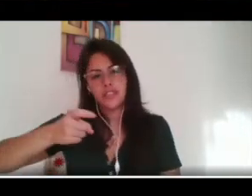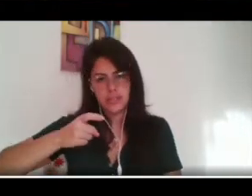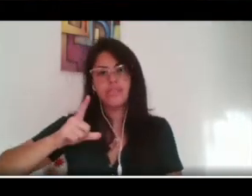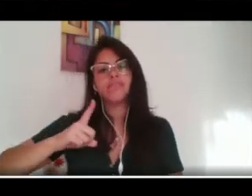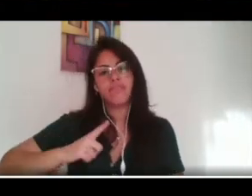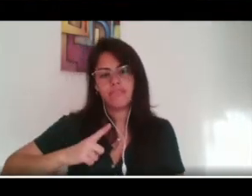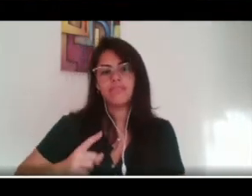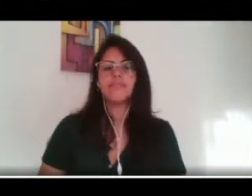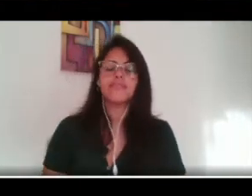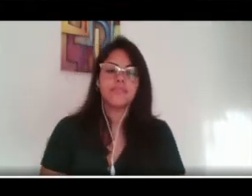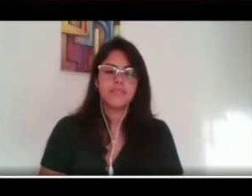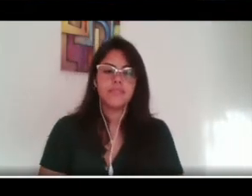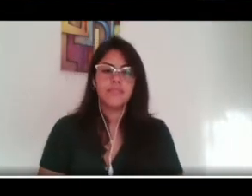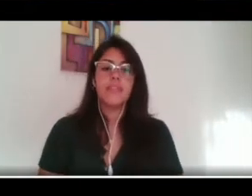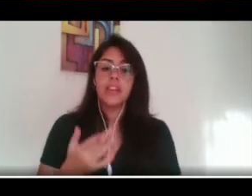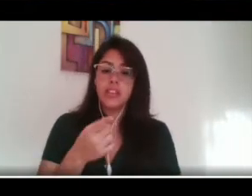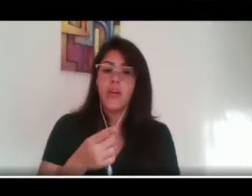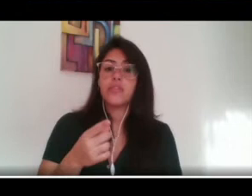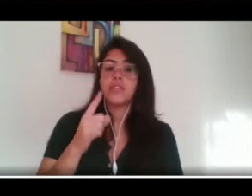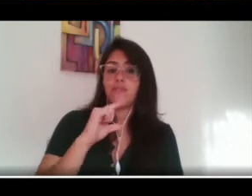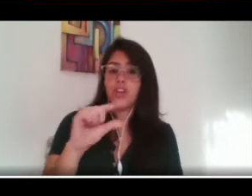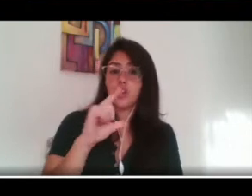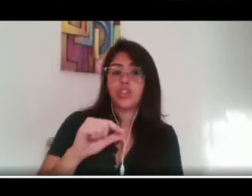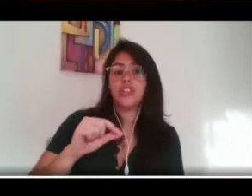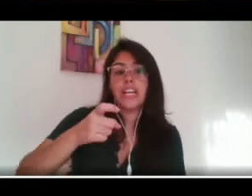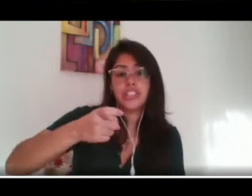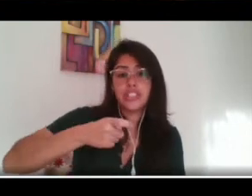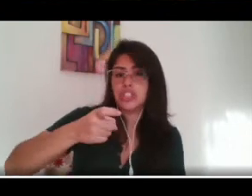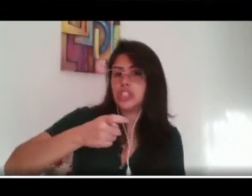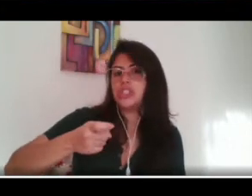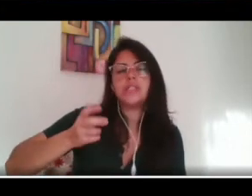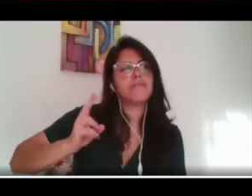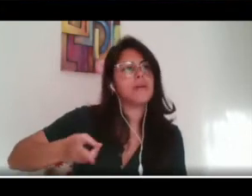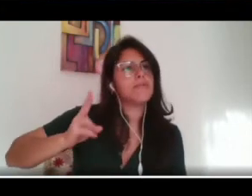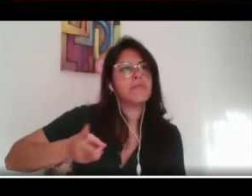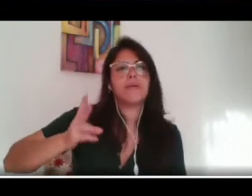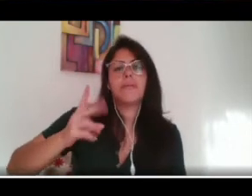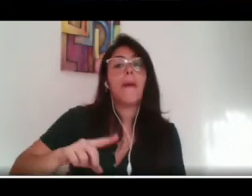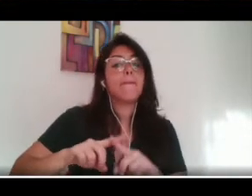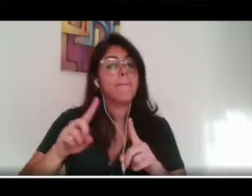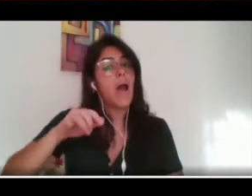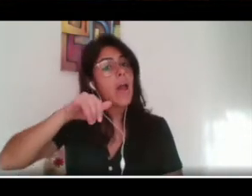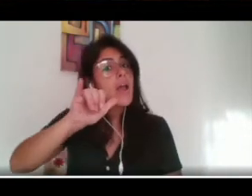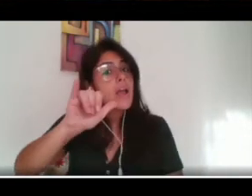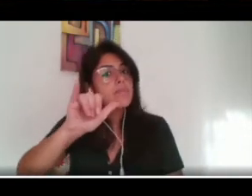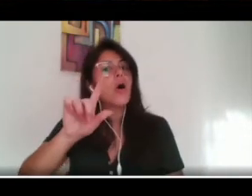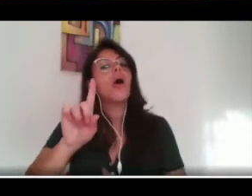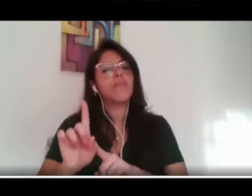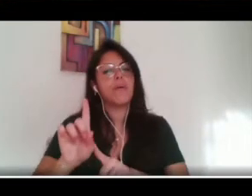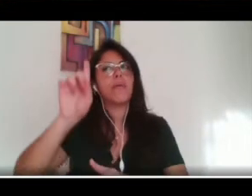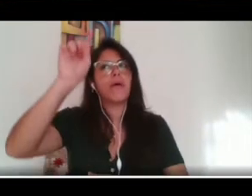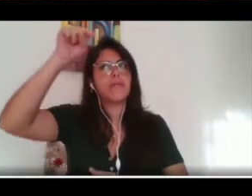velocidade em X é sempre a mesma, em Y que muda. Alguma pergunta em relação a